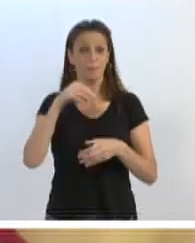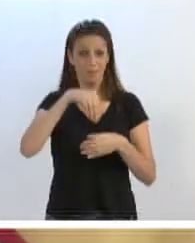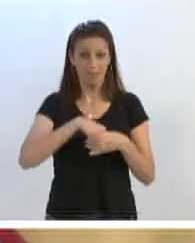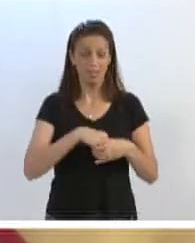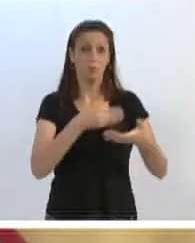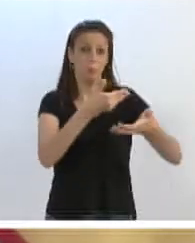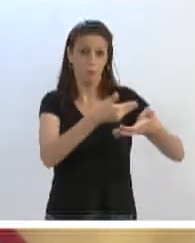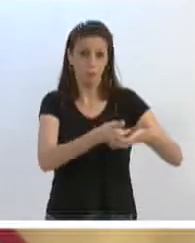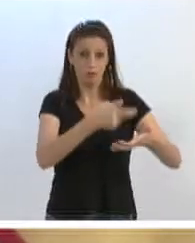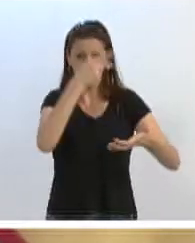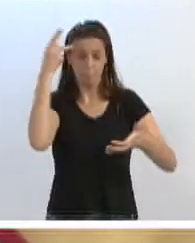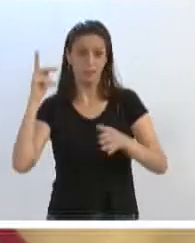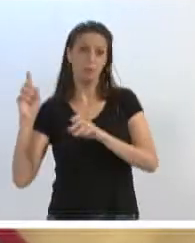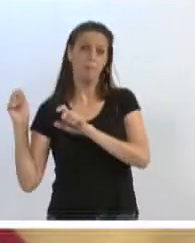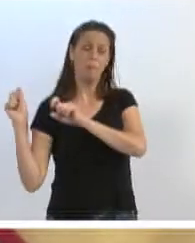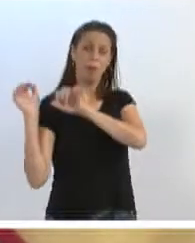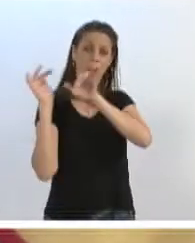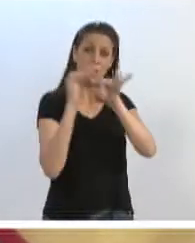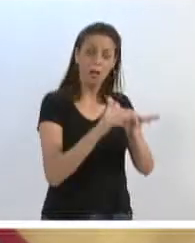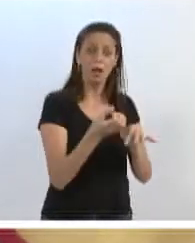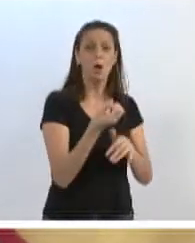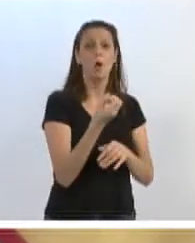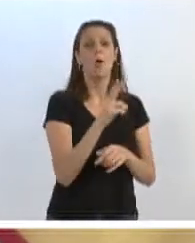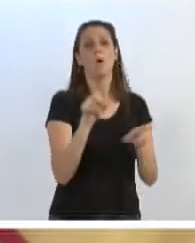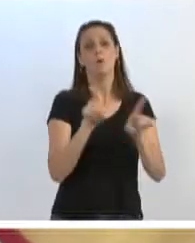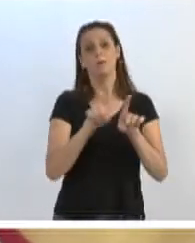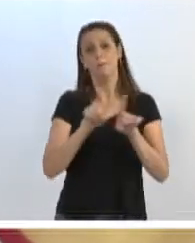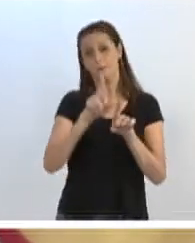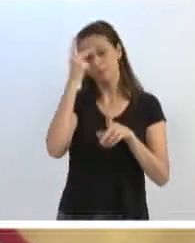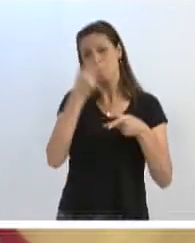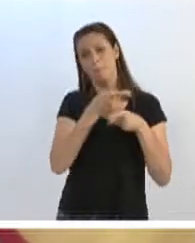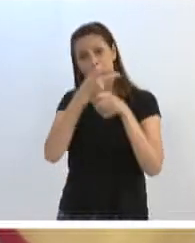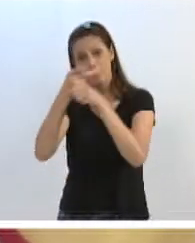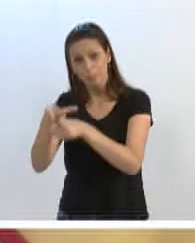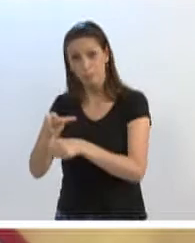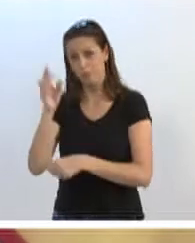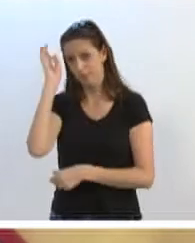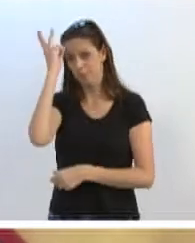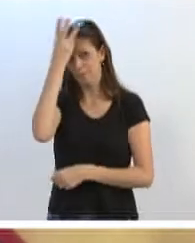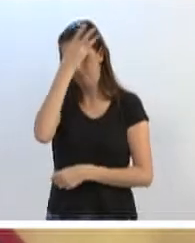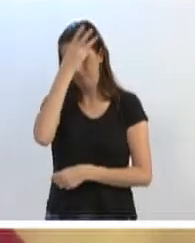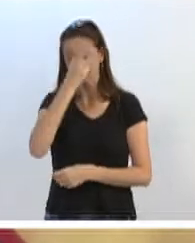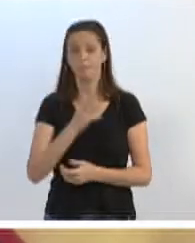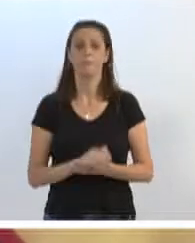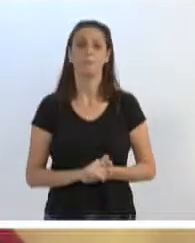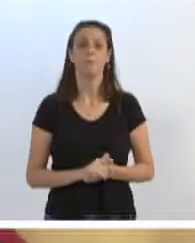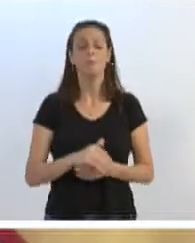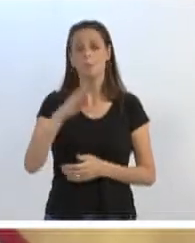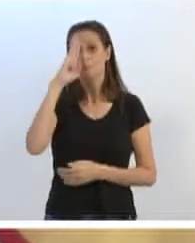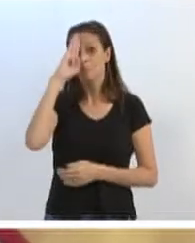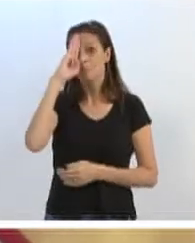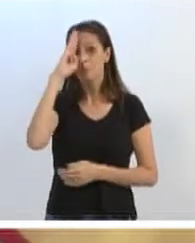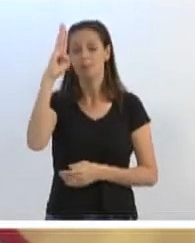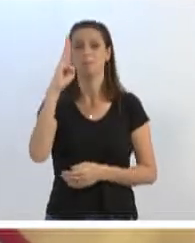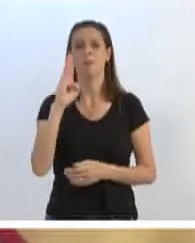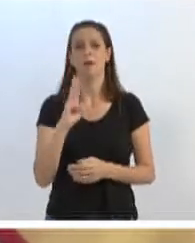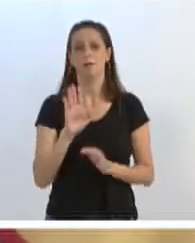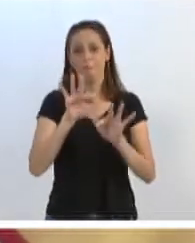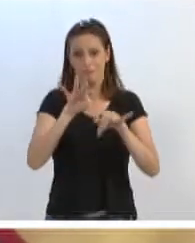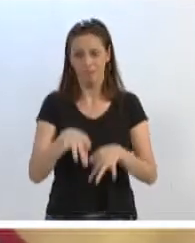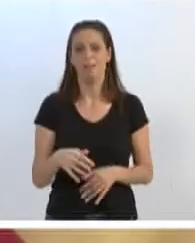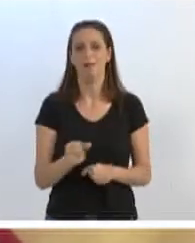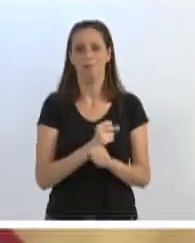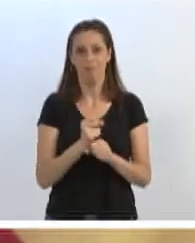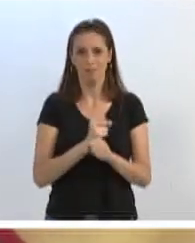antônio quanto duas tal santa isabel nos geralmente nos finais de ano e essa é uma experiência